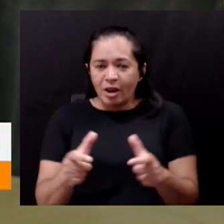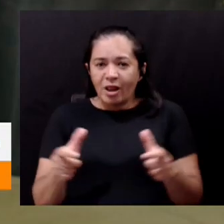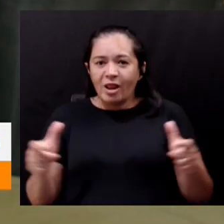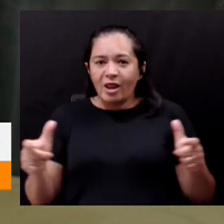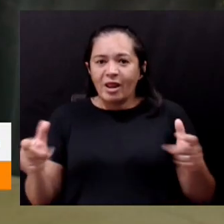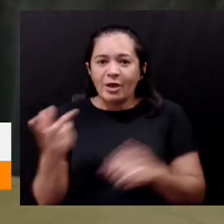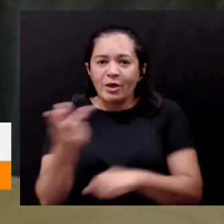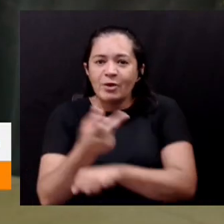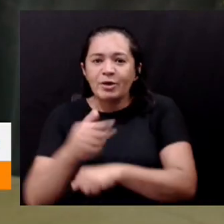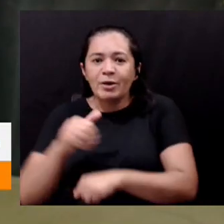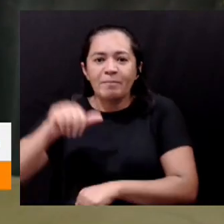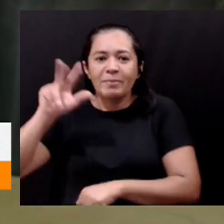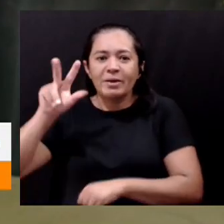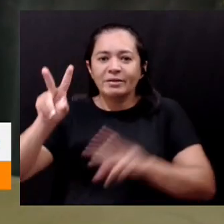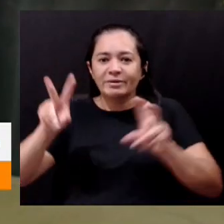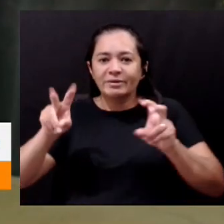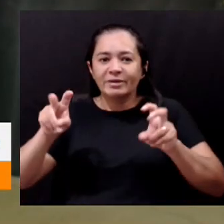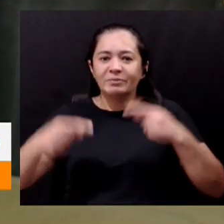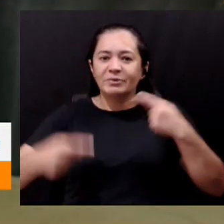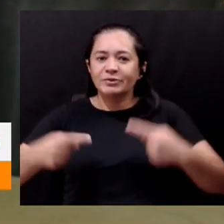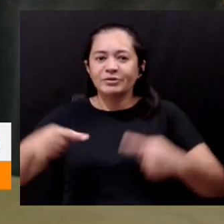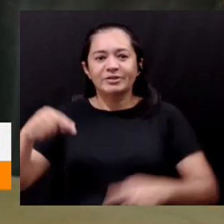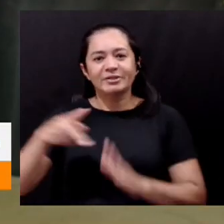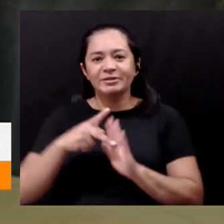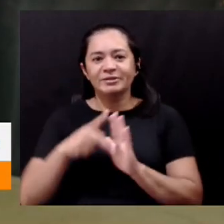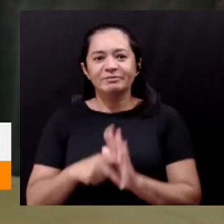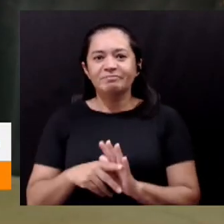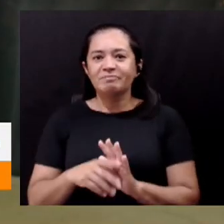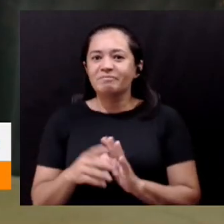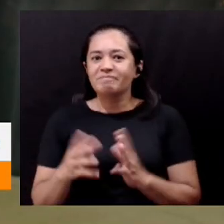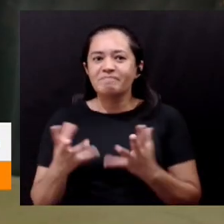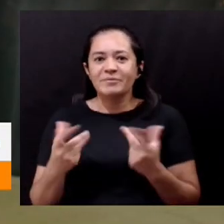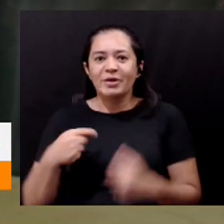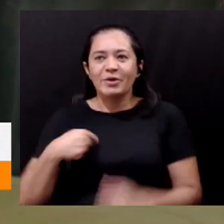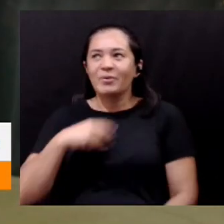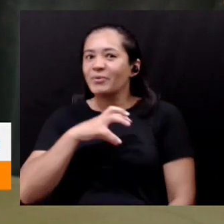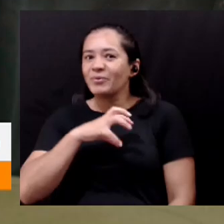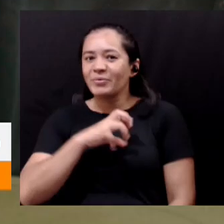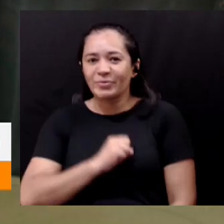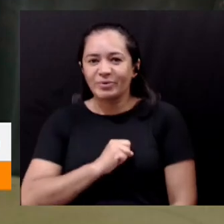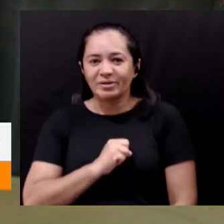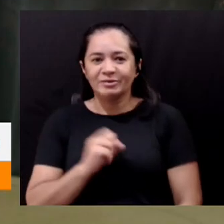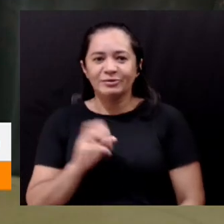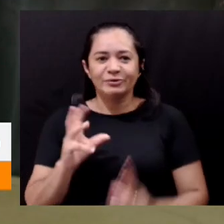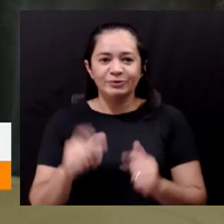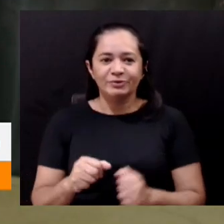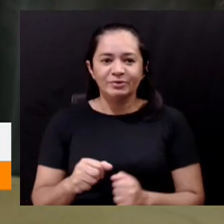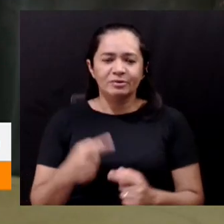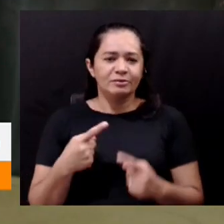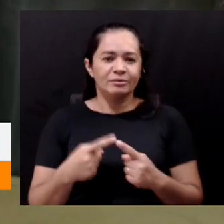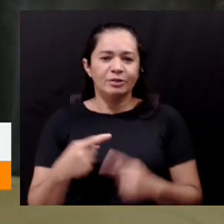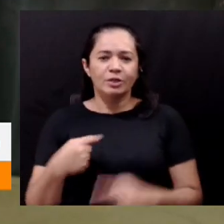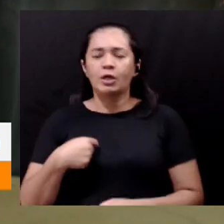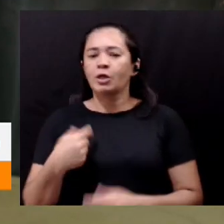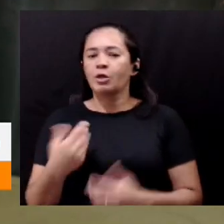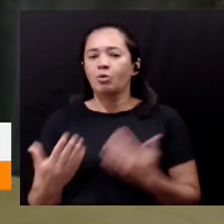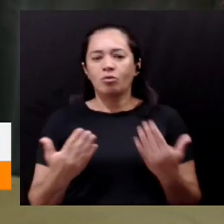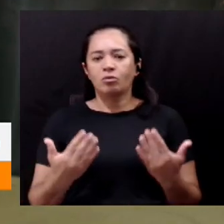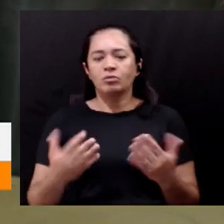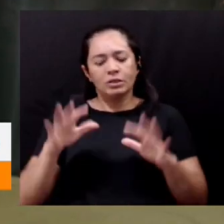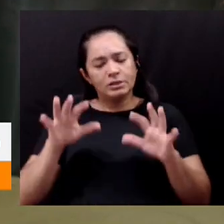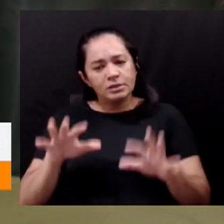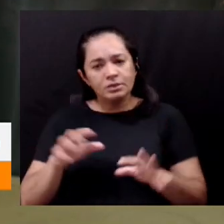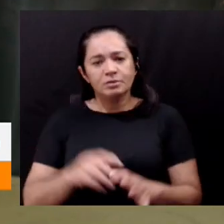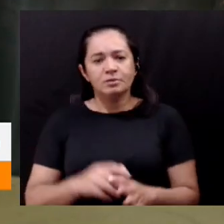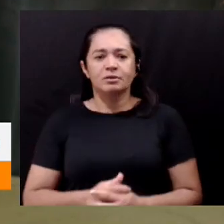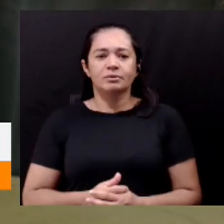poder discutir aqui no programa. Simplesmente estou adorando tudo isso, porque eu também me coloco, nessa posição, né, e é